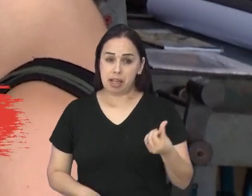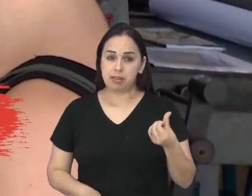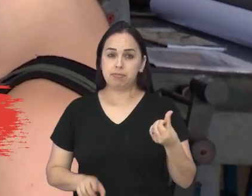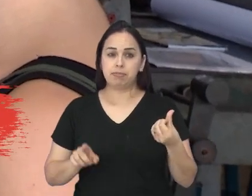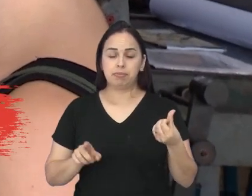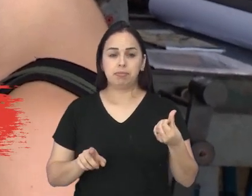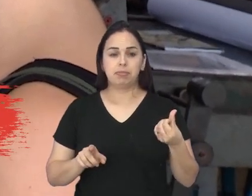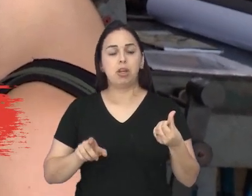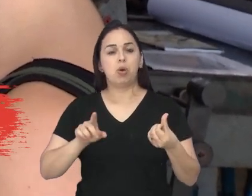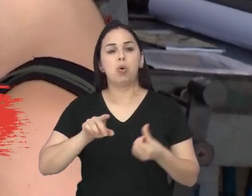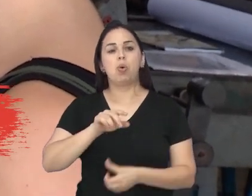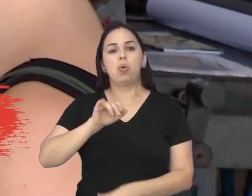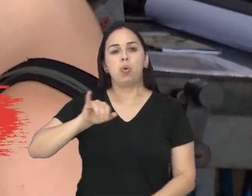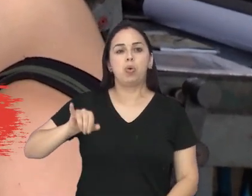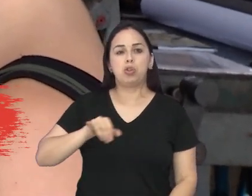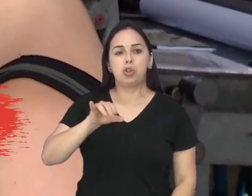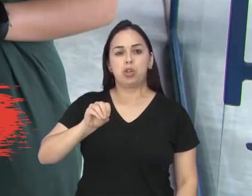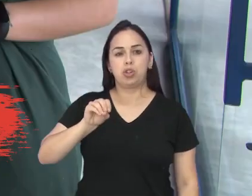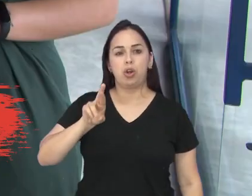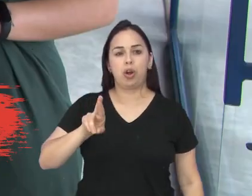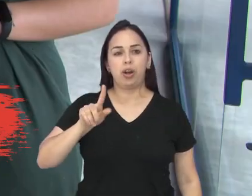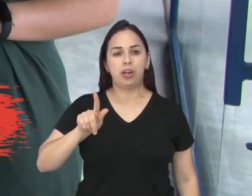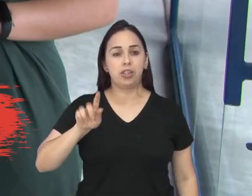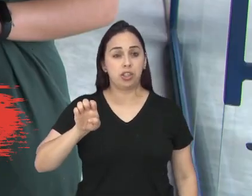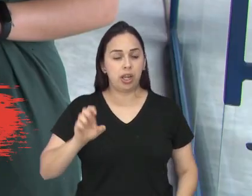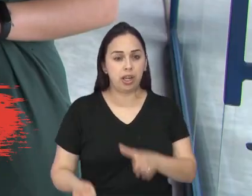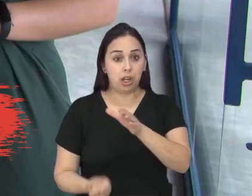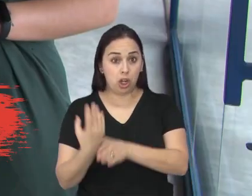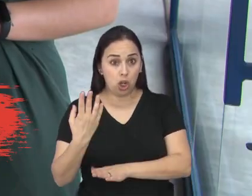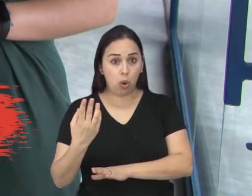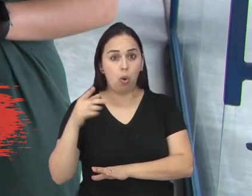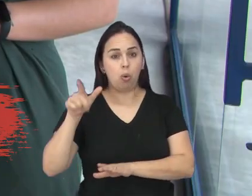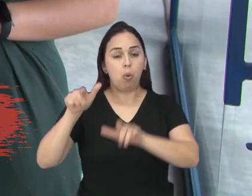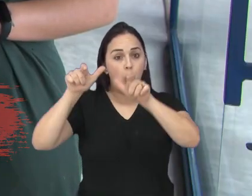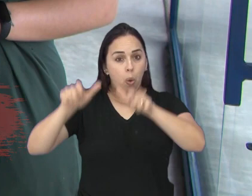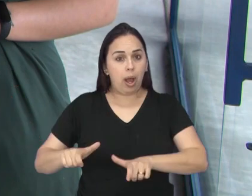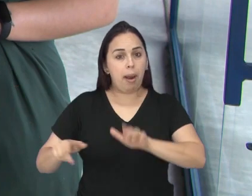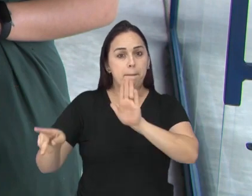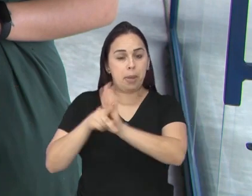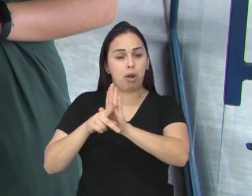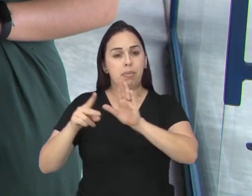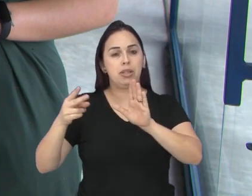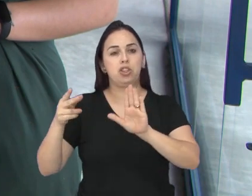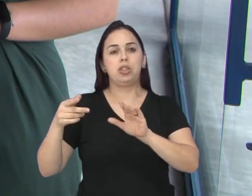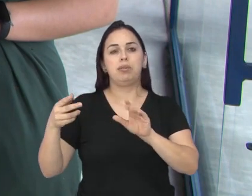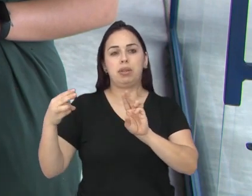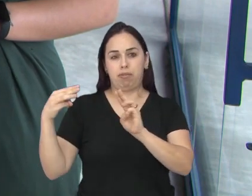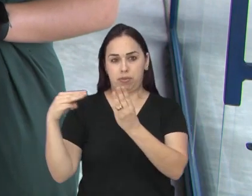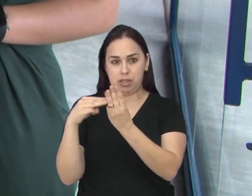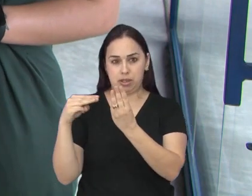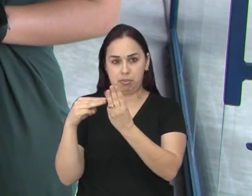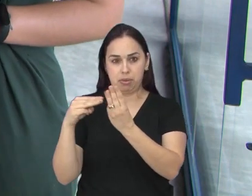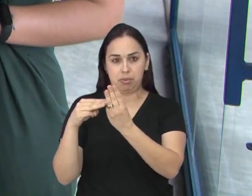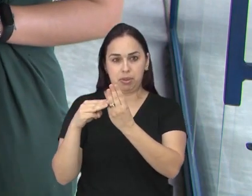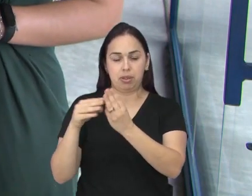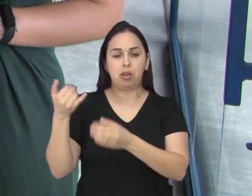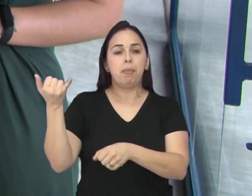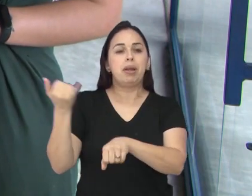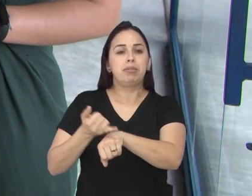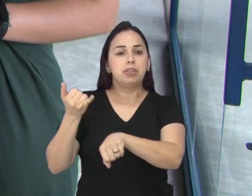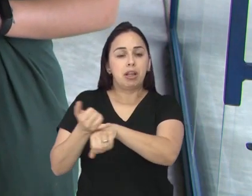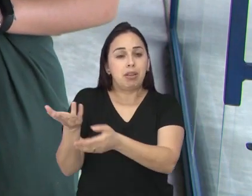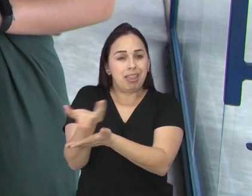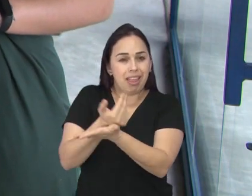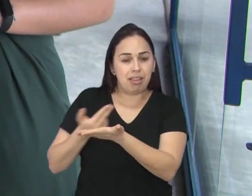Gutlich montou o ateliê da Fundação Cultural Cassiano Ricardo, o ateliê de gravura em metal. Ele já trabalhava com